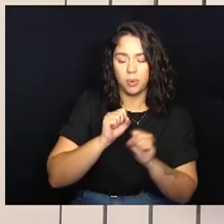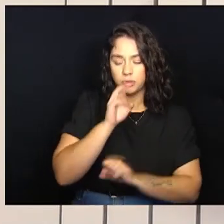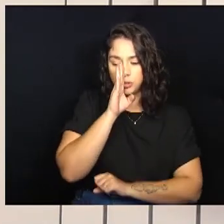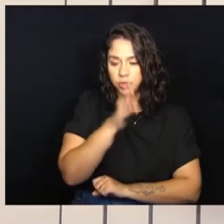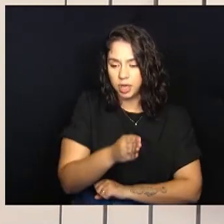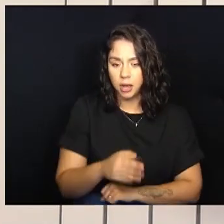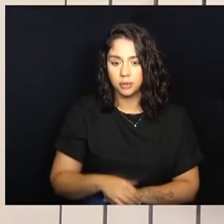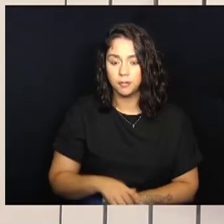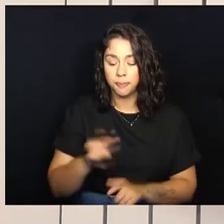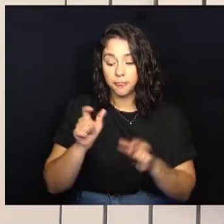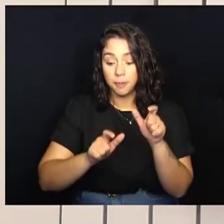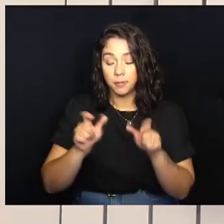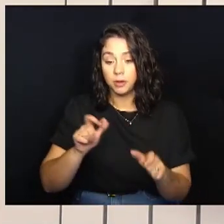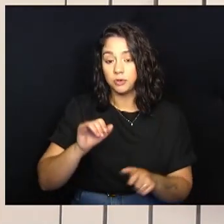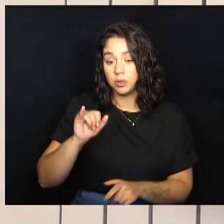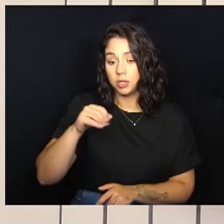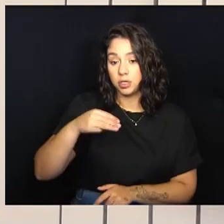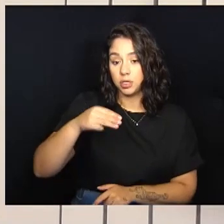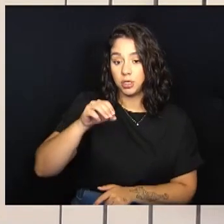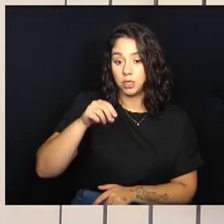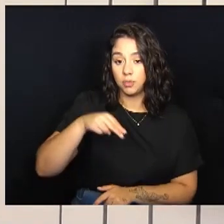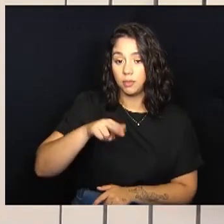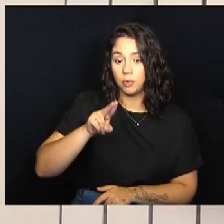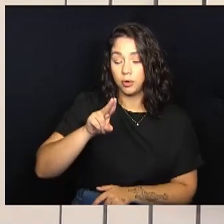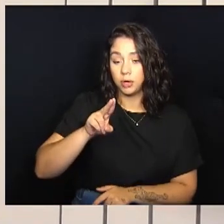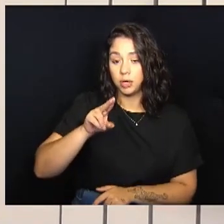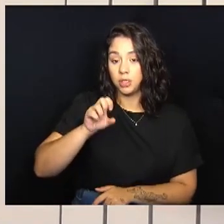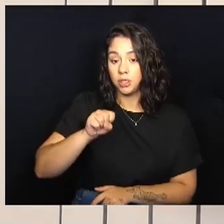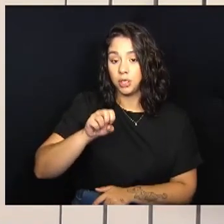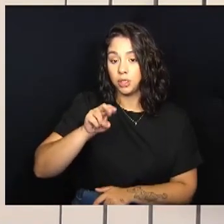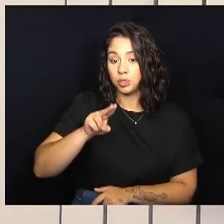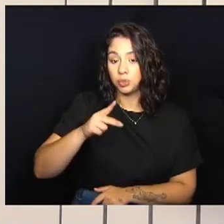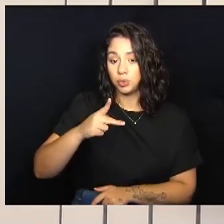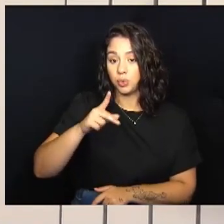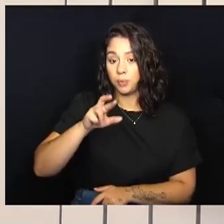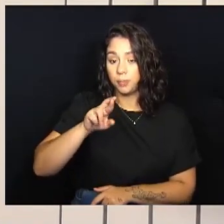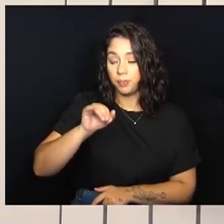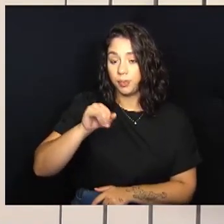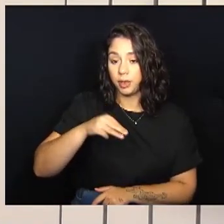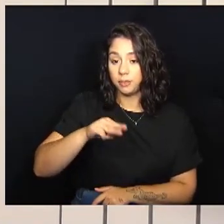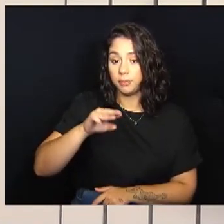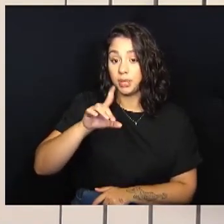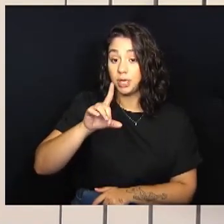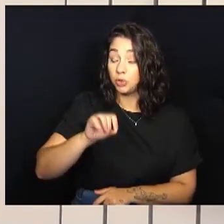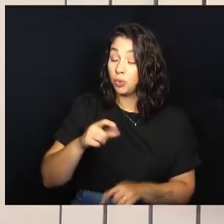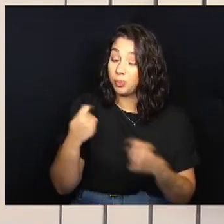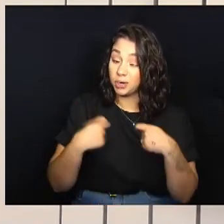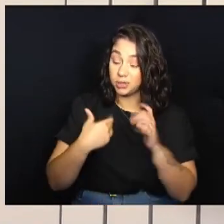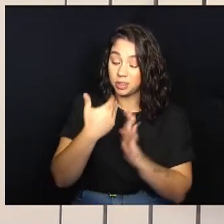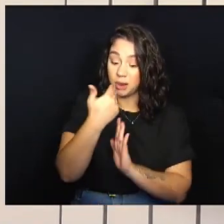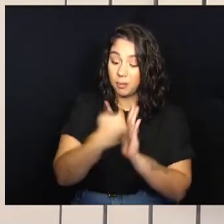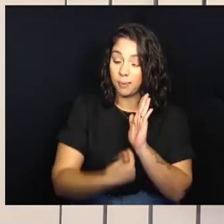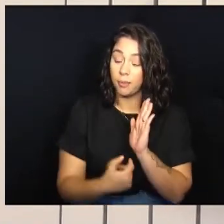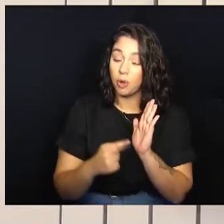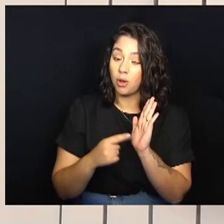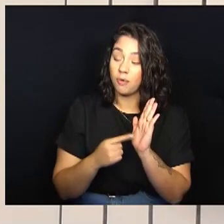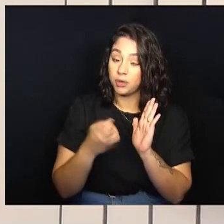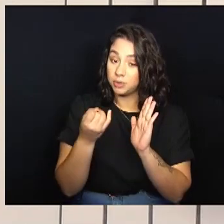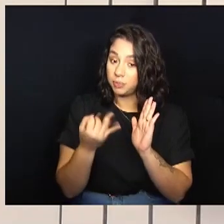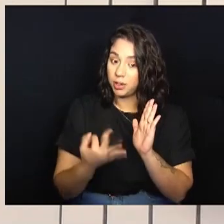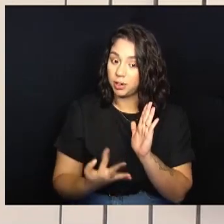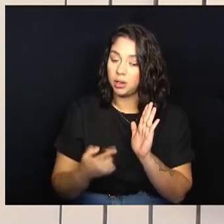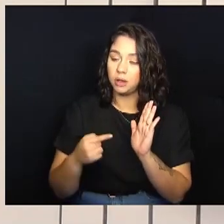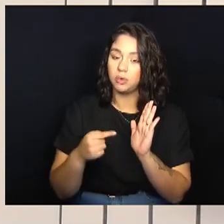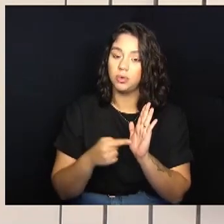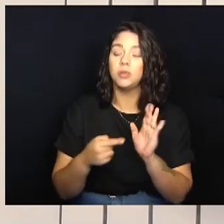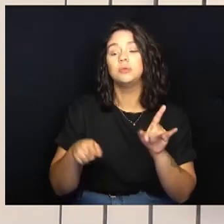dos imunossuprimidos, também é necessária a apresentação de um comprovante médico desta condição. Os